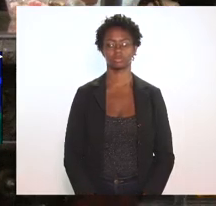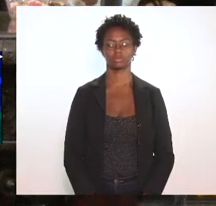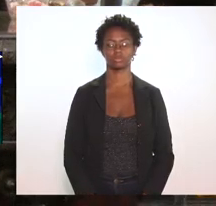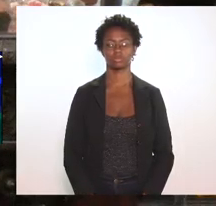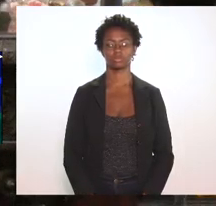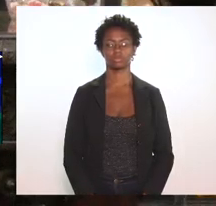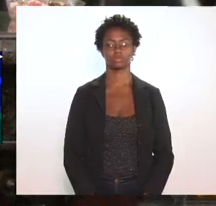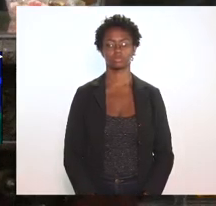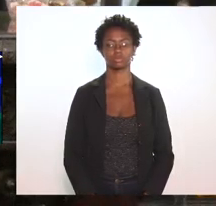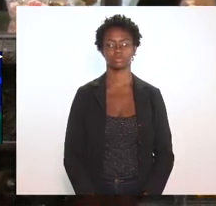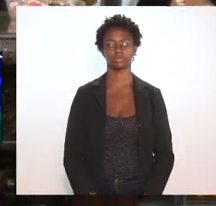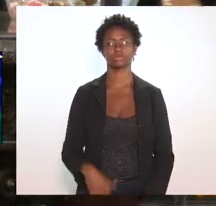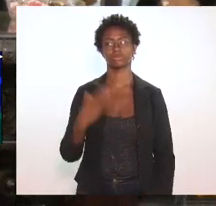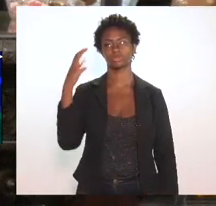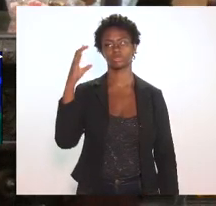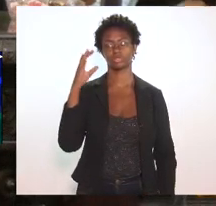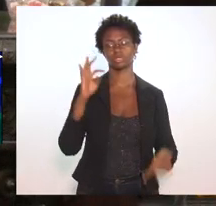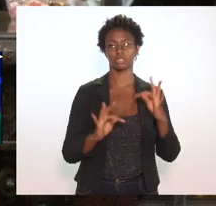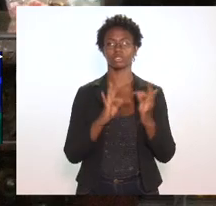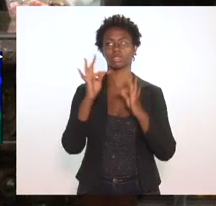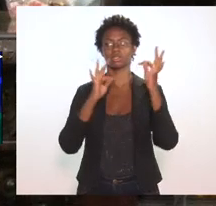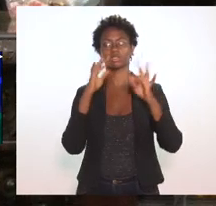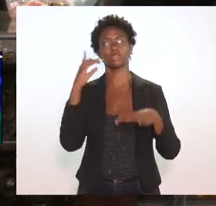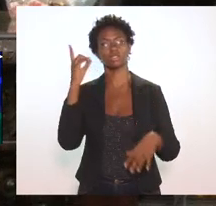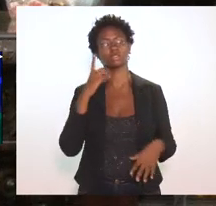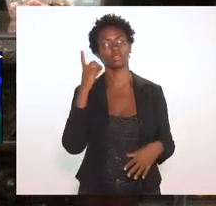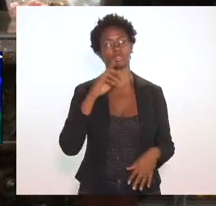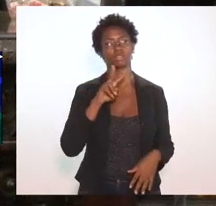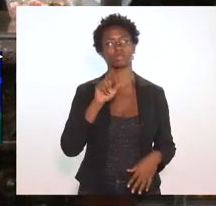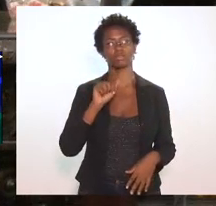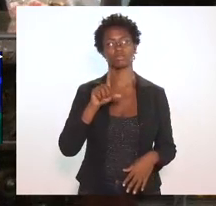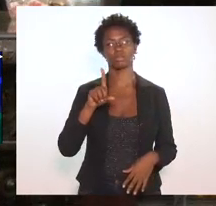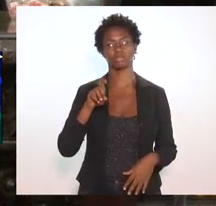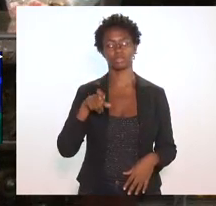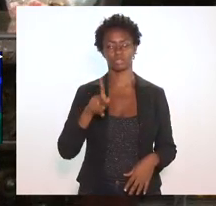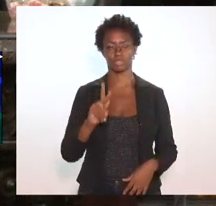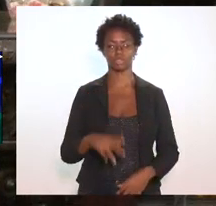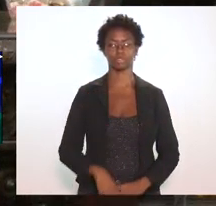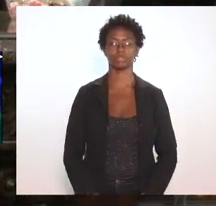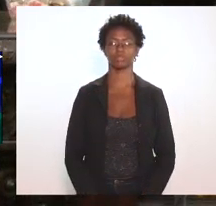Pela Comissão de Ciência e Tecnologia, deputado Valdeque Carneiro.